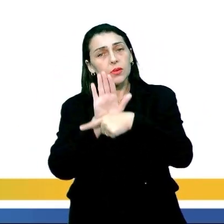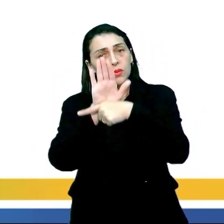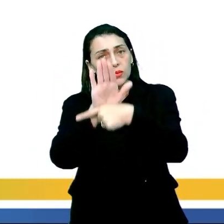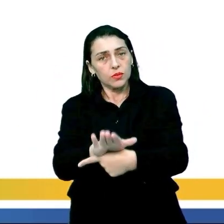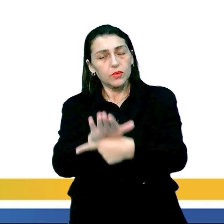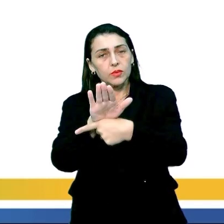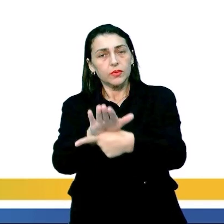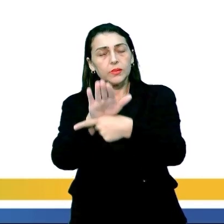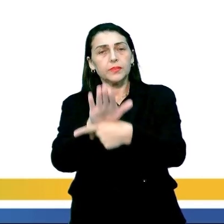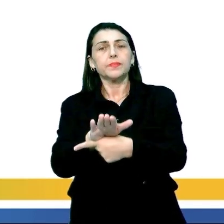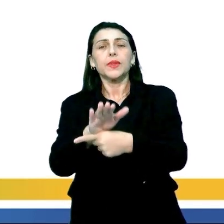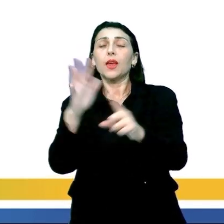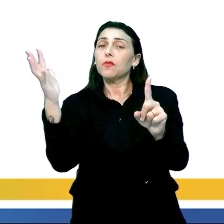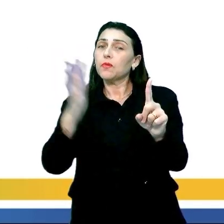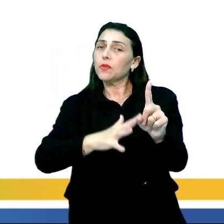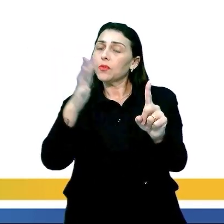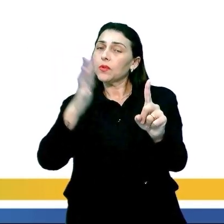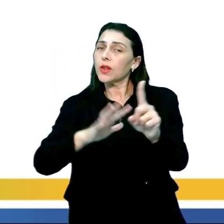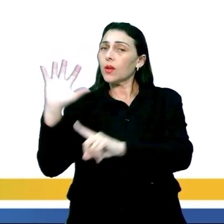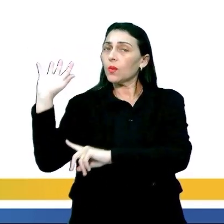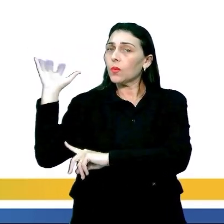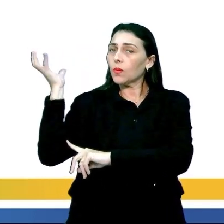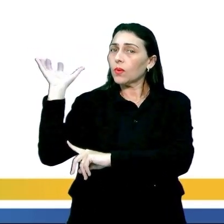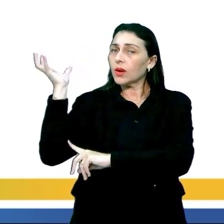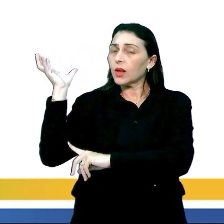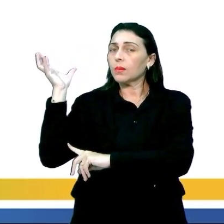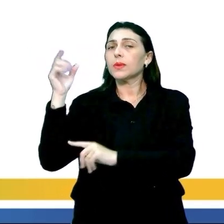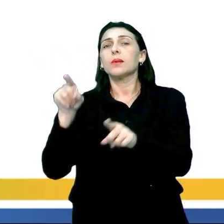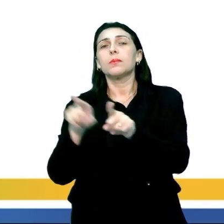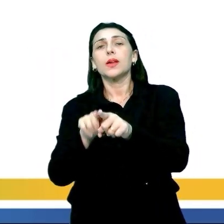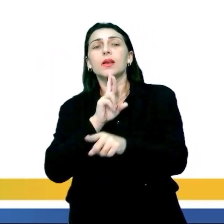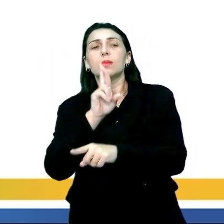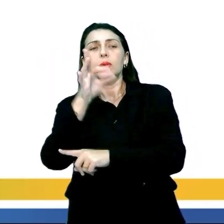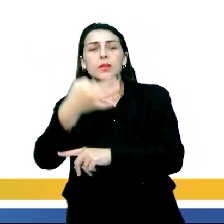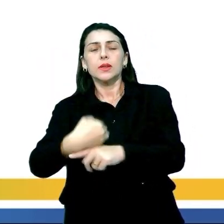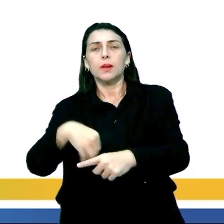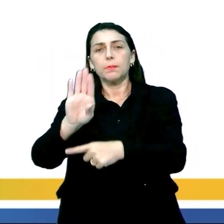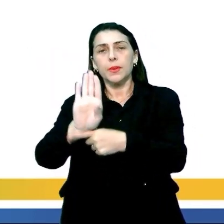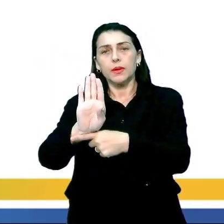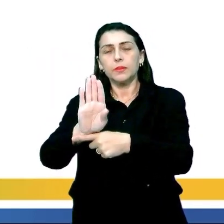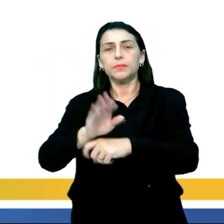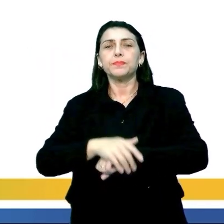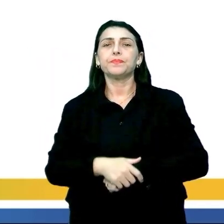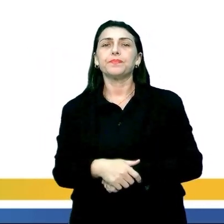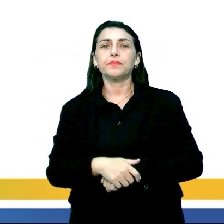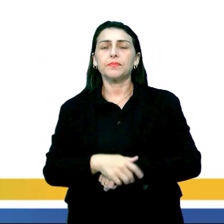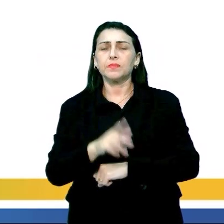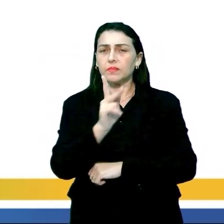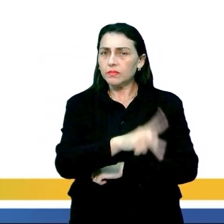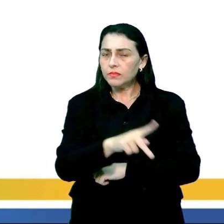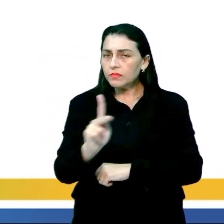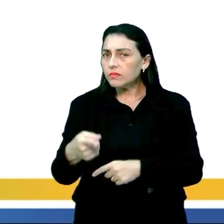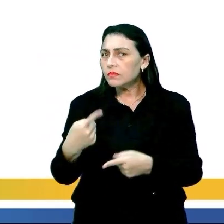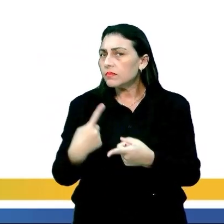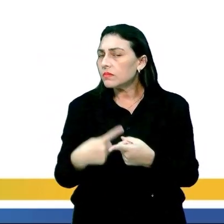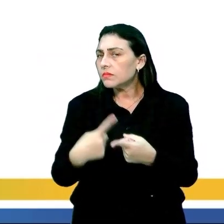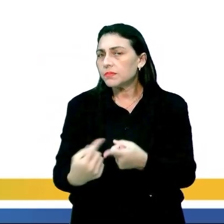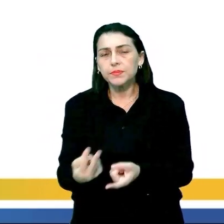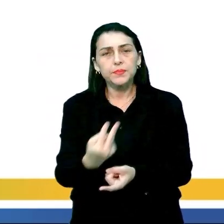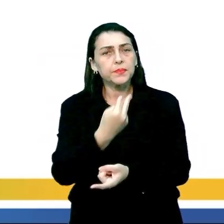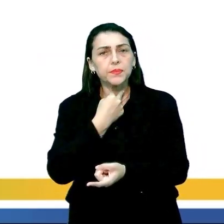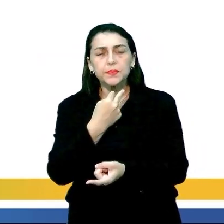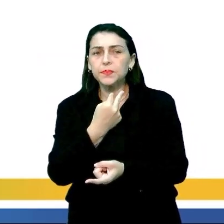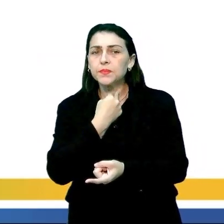de fatores que influenciam o clima. Logo, a resposta certa é a letra B. Professora, por que não